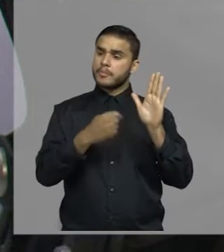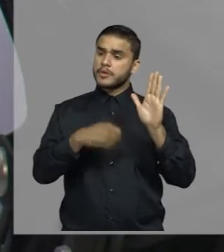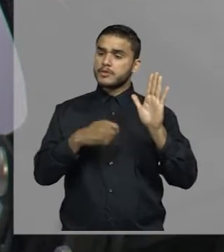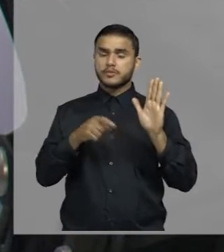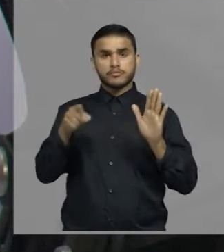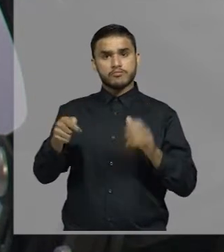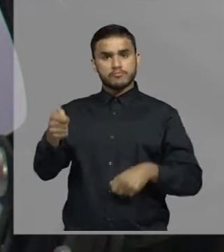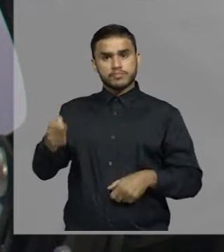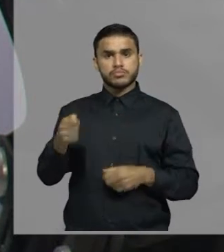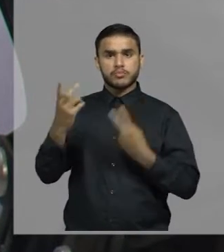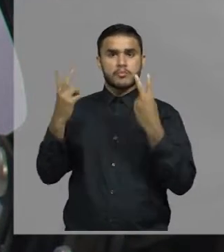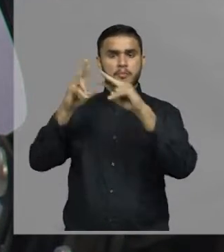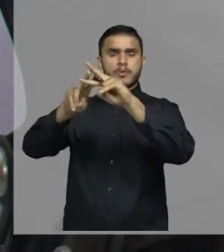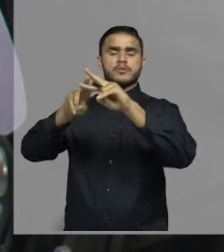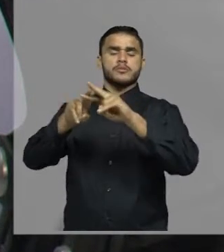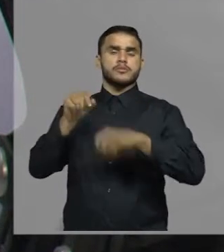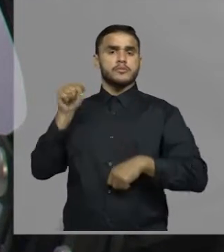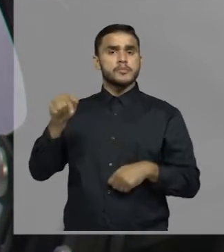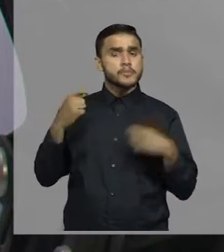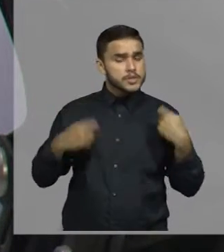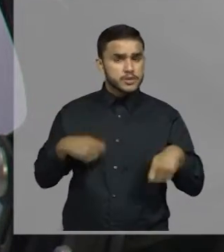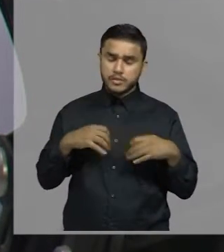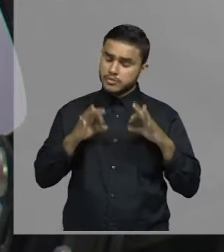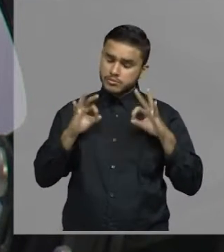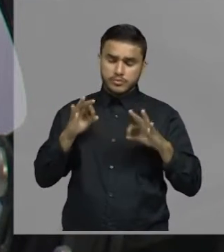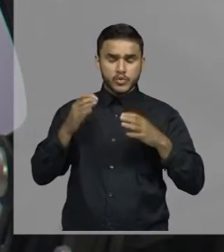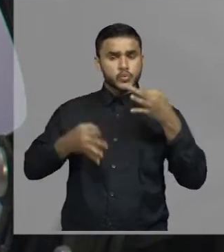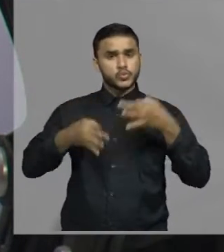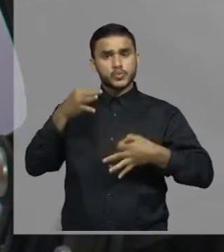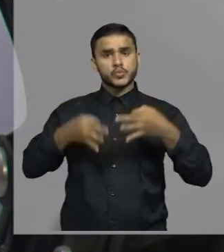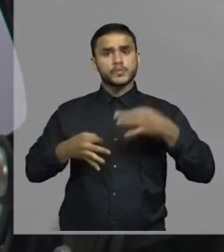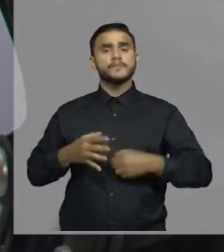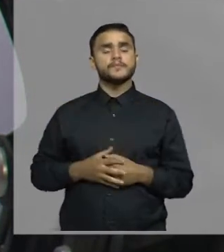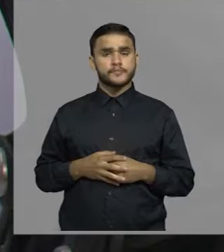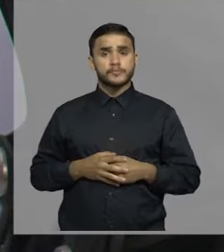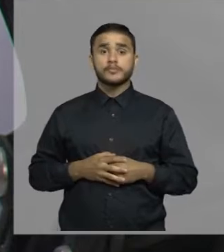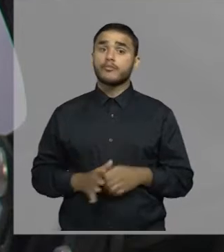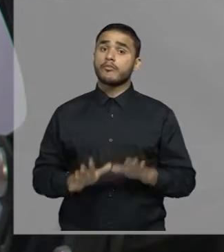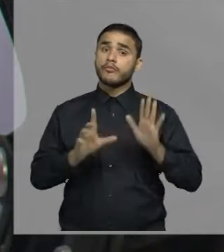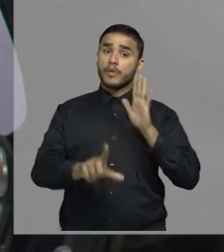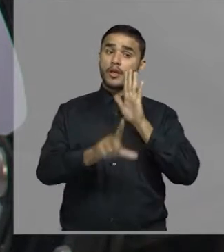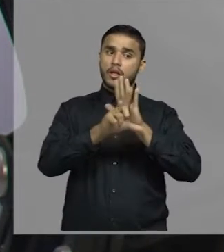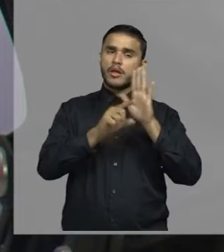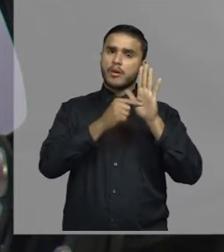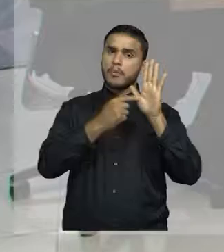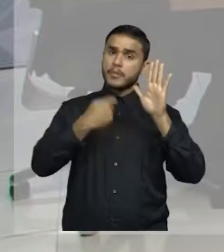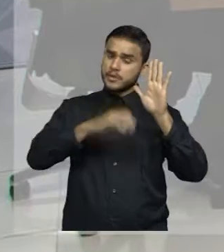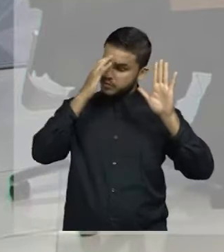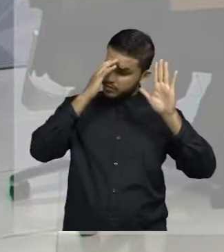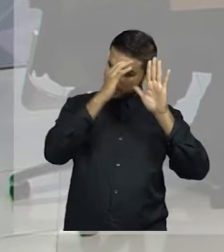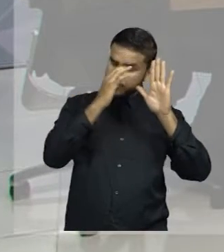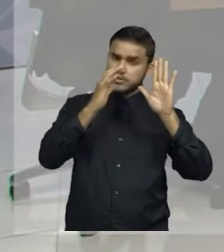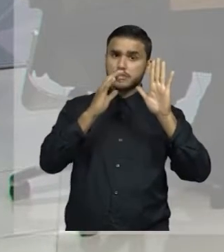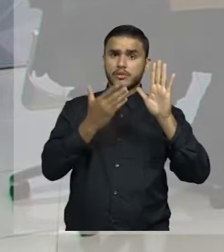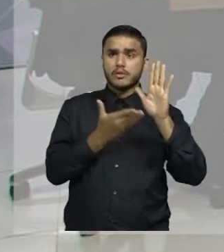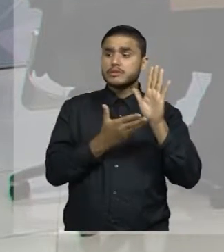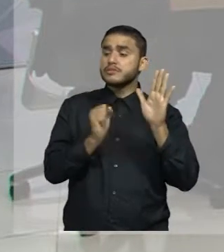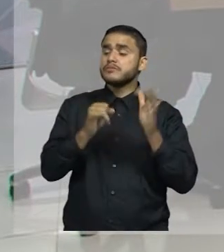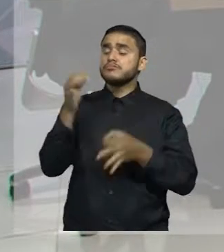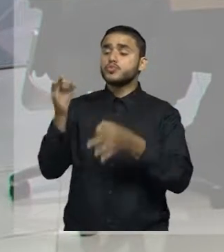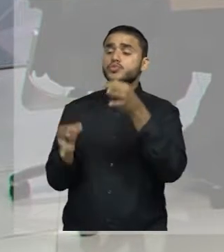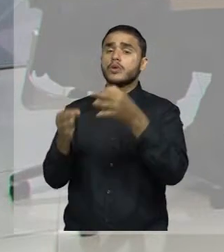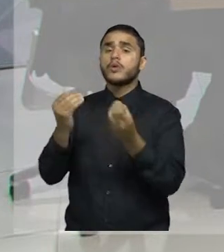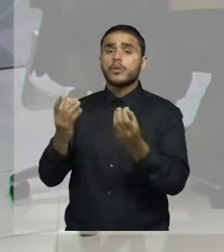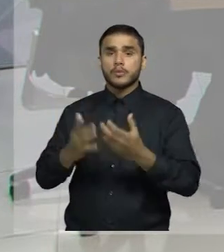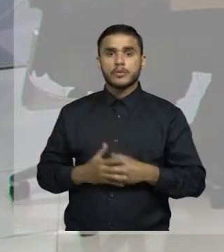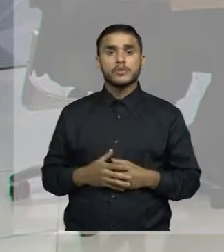disso. Mas é preciso que haja possibilidade de o que está previsto na lei ser executado. E para isso pode